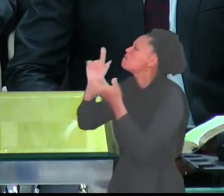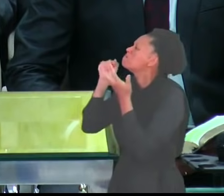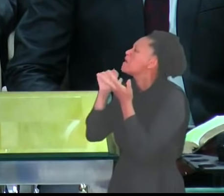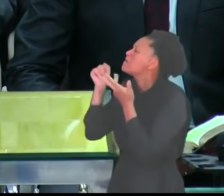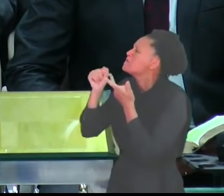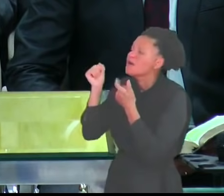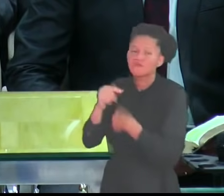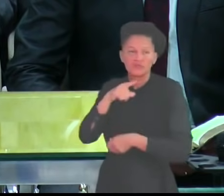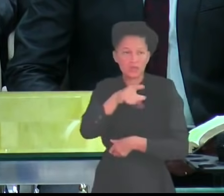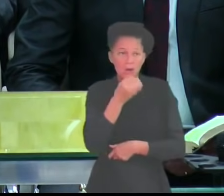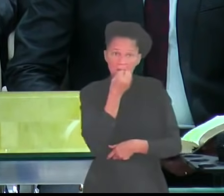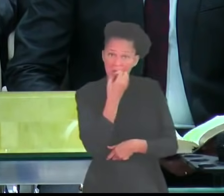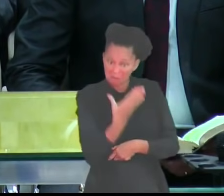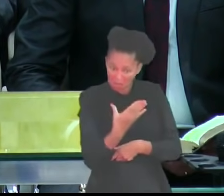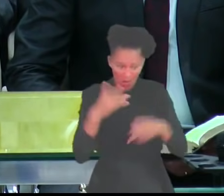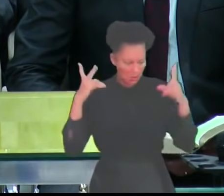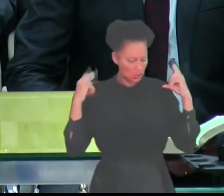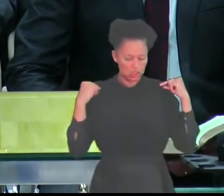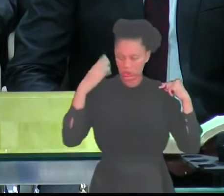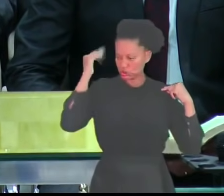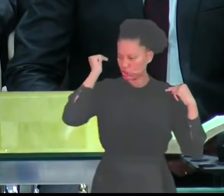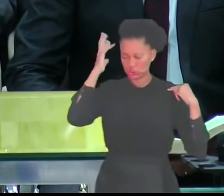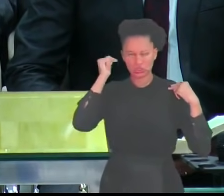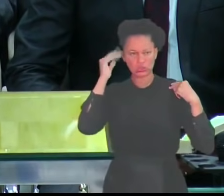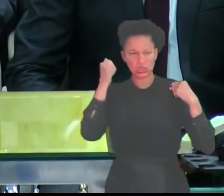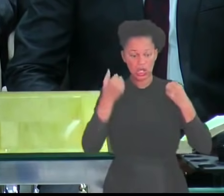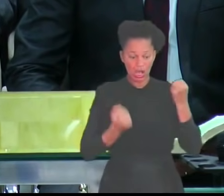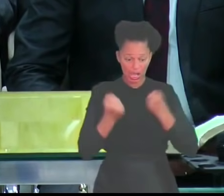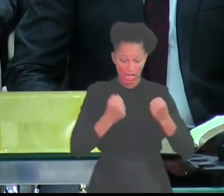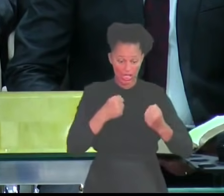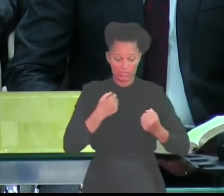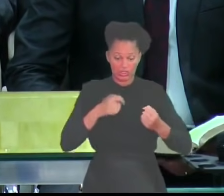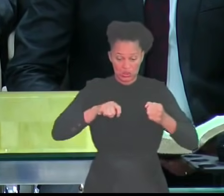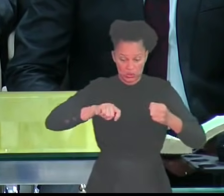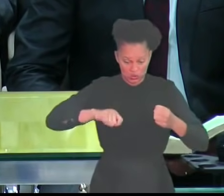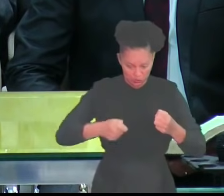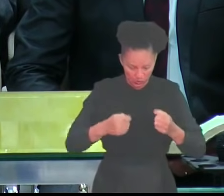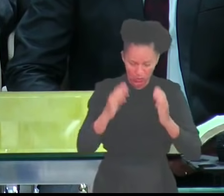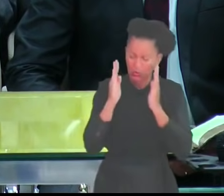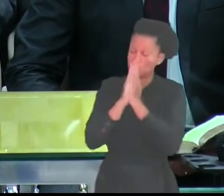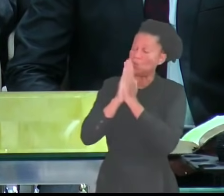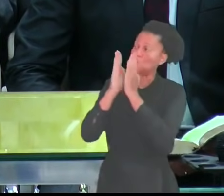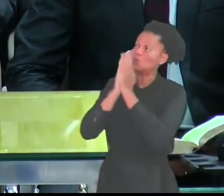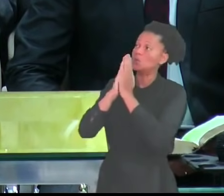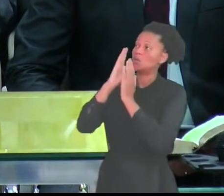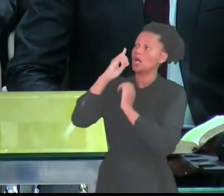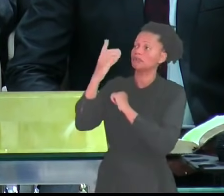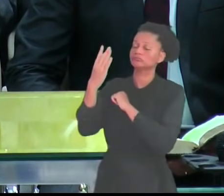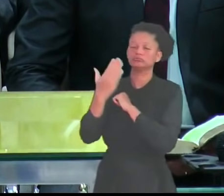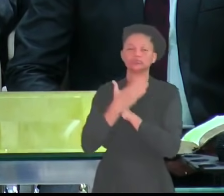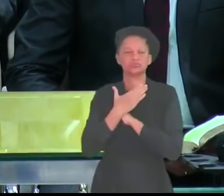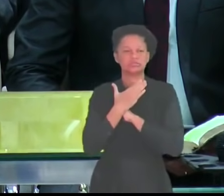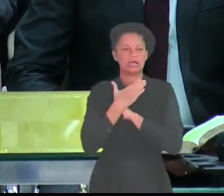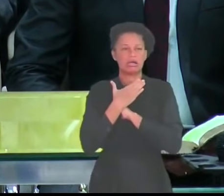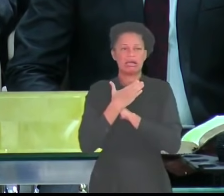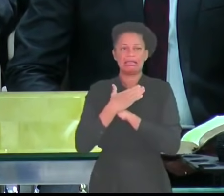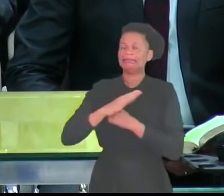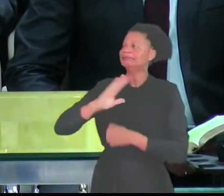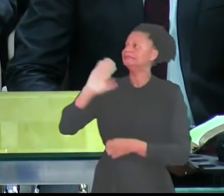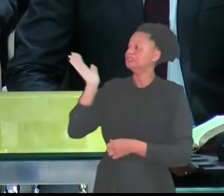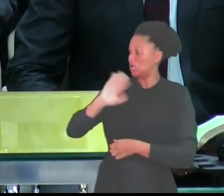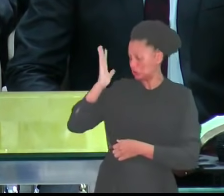Você que é bom motorista, não confie não. Antes de você sair, ore a Deus. Não, irmão,